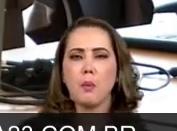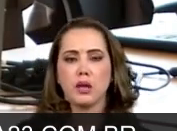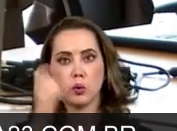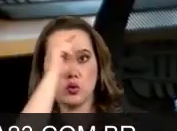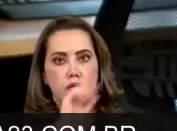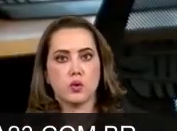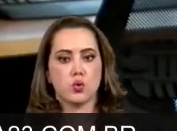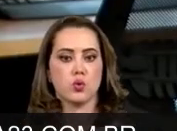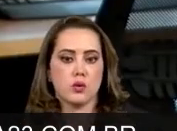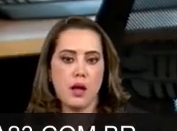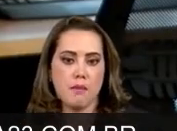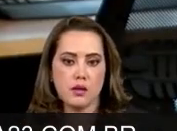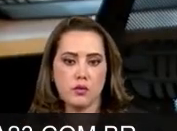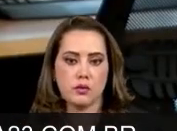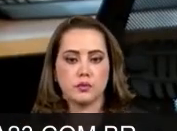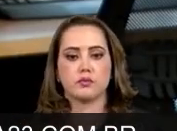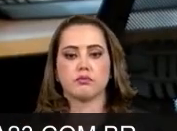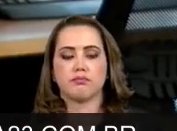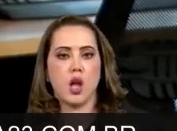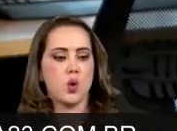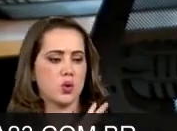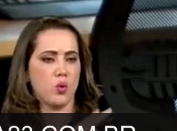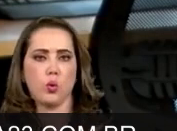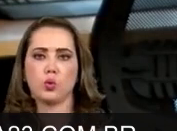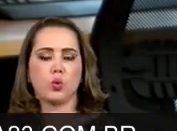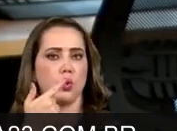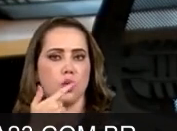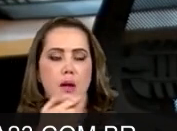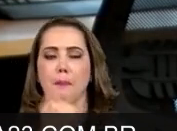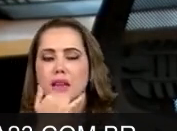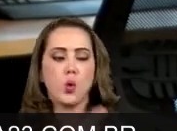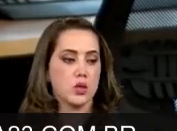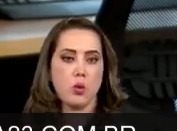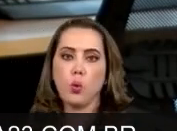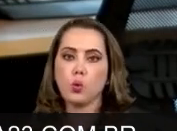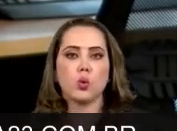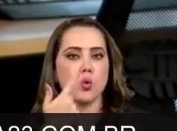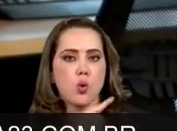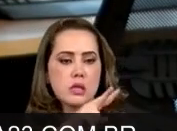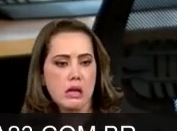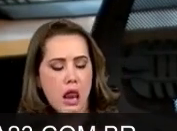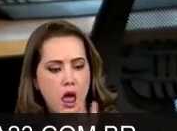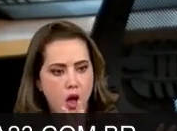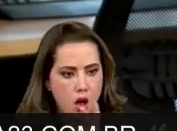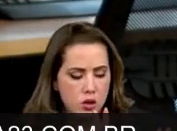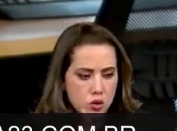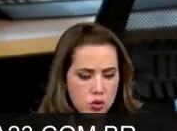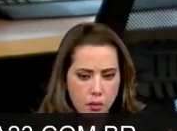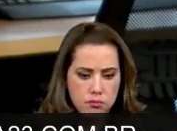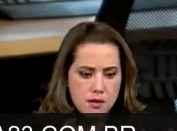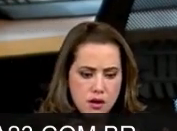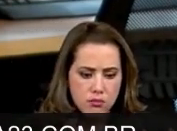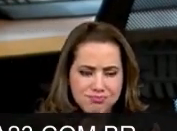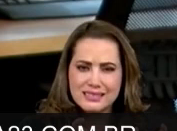colegas da escola. Como eu estava no segundo ano, não conseguia ler, não conseguia juntar palavras para letras para formar uma sílaba,